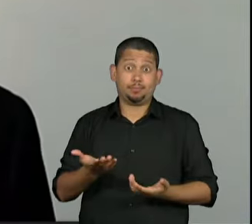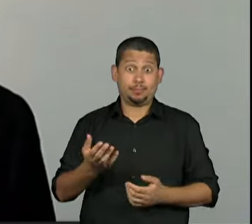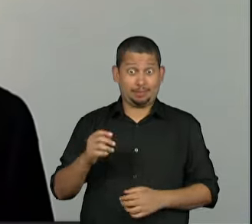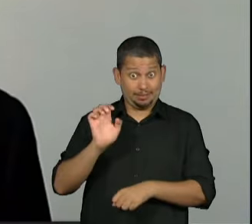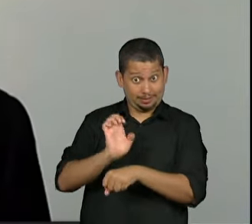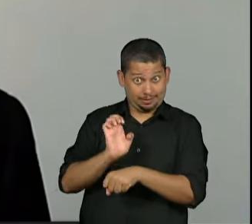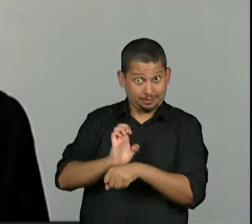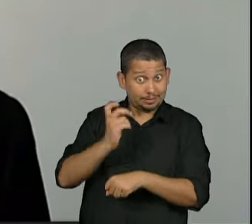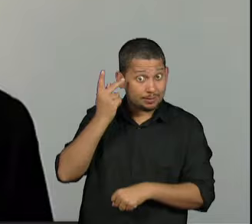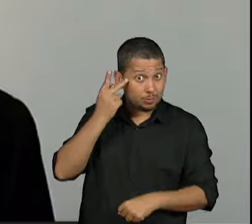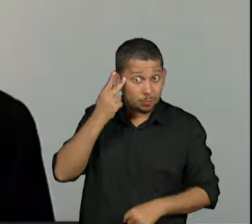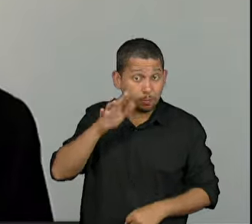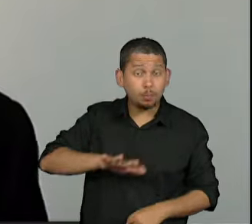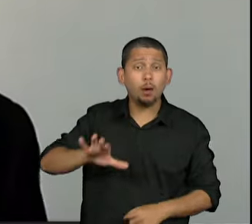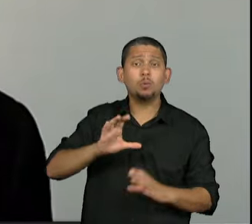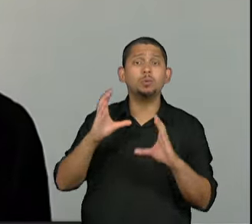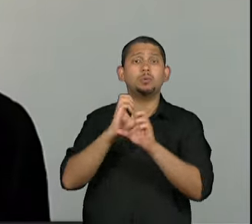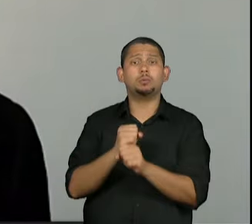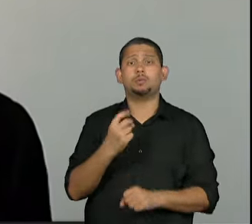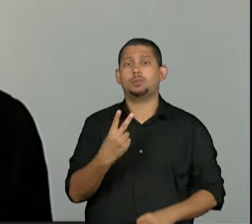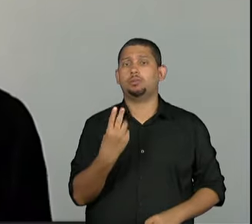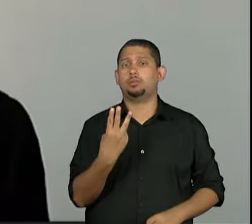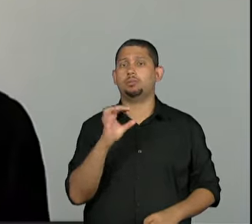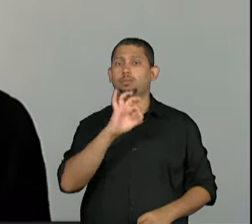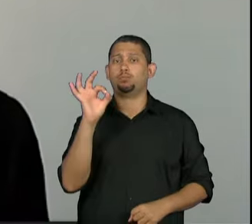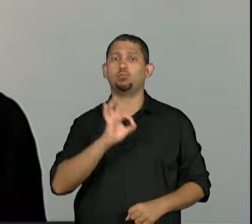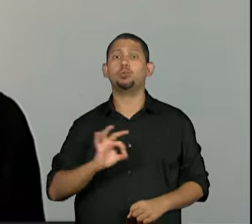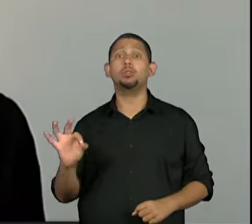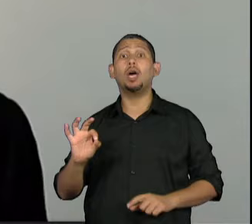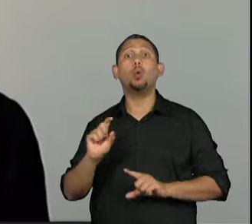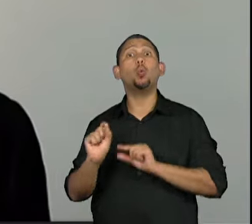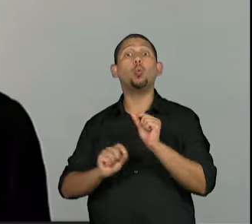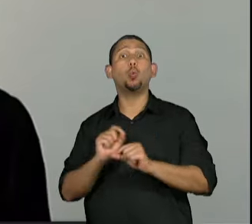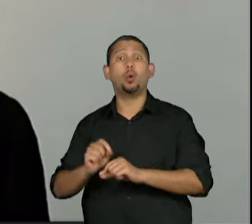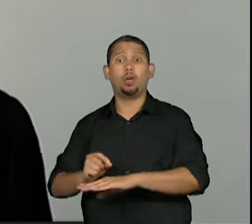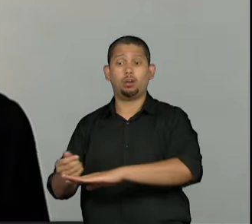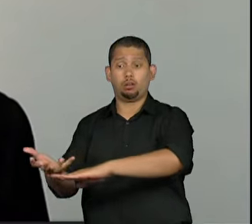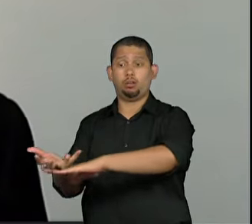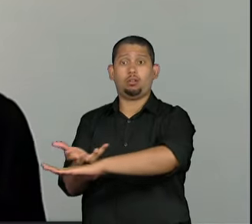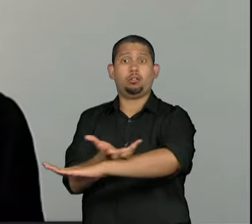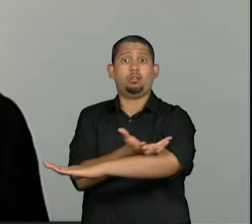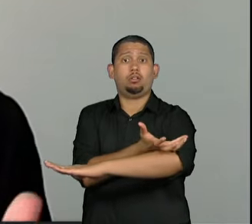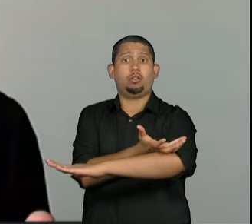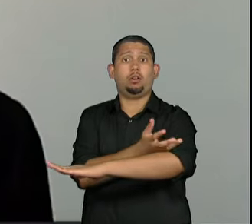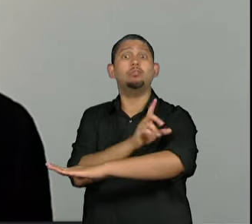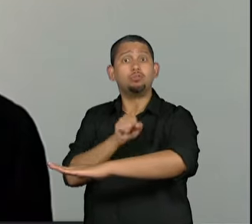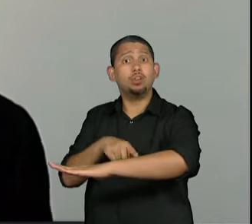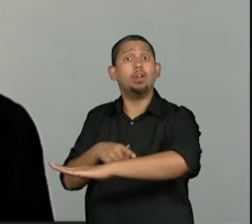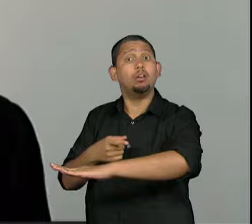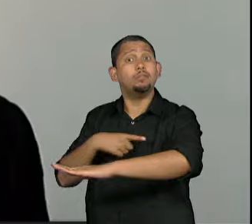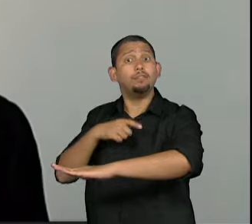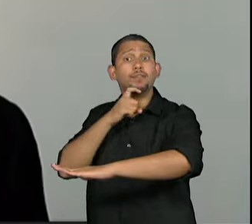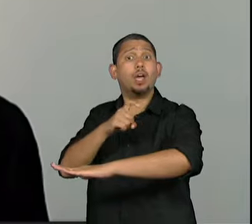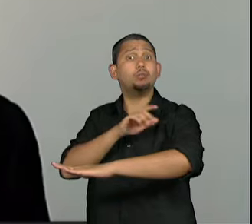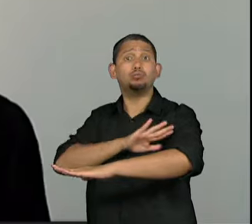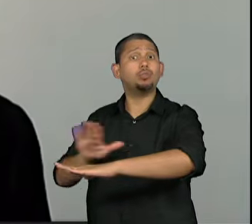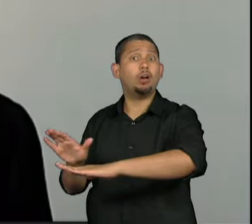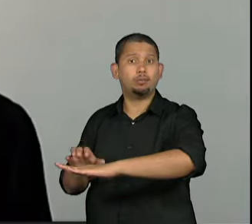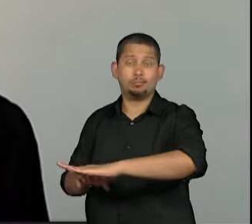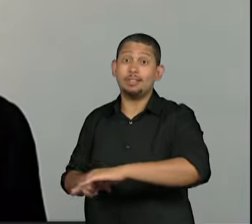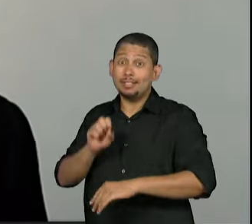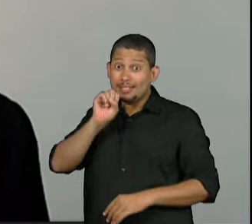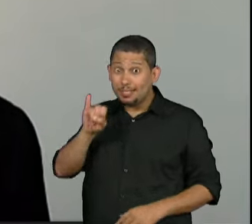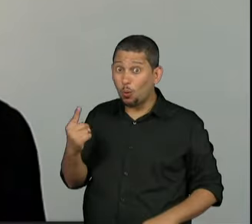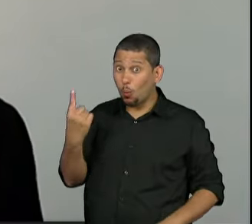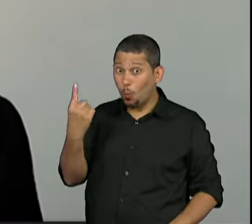tem 23% no total de cobertura vegetal. E neste projeto, só com este incremento de 1,5 milhão